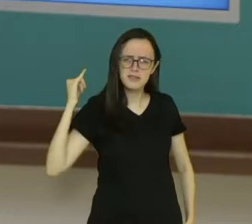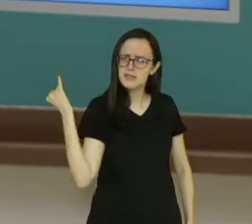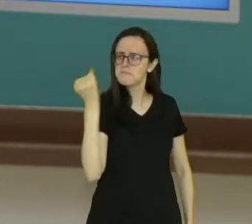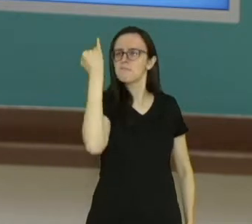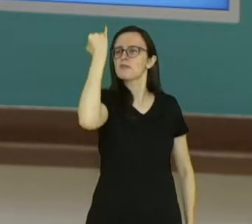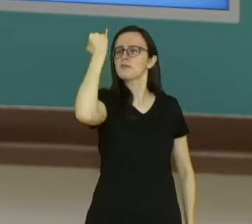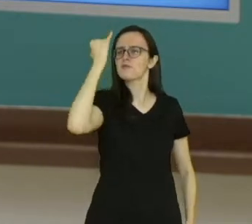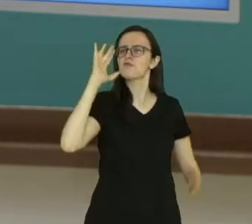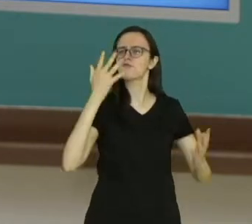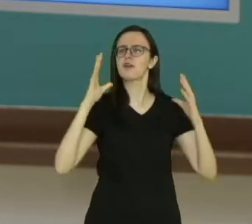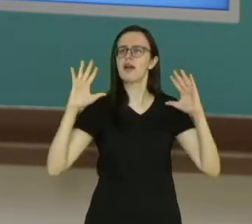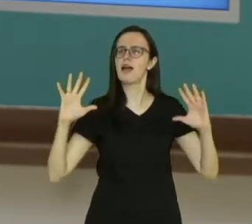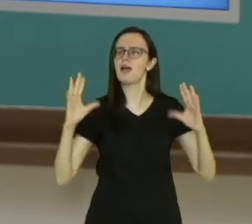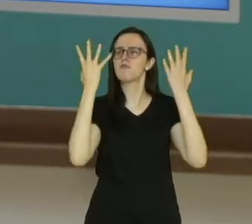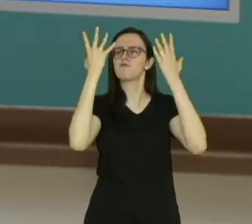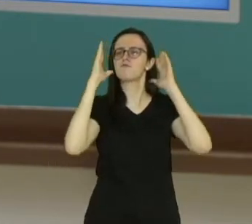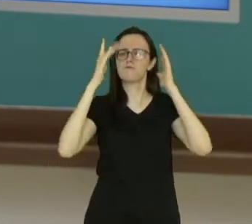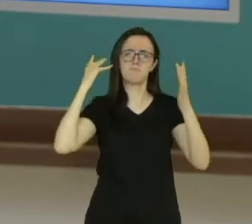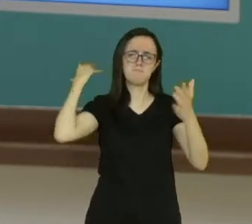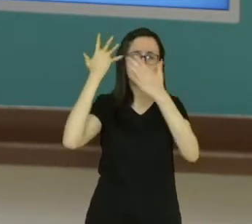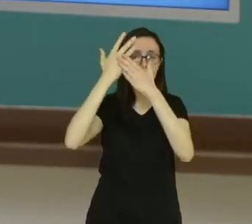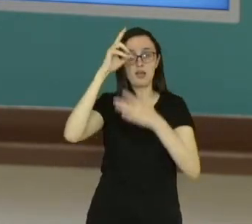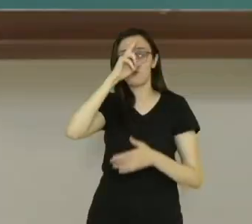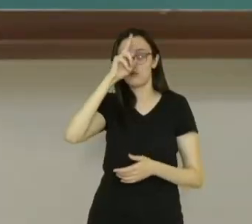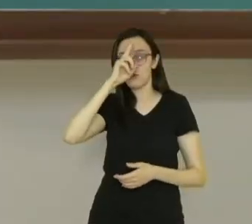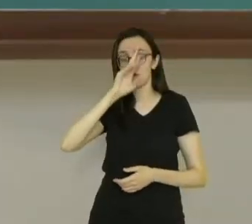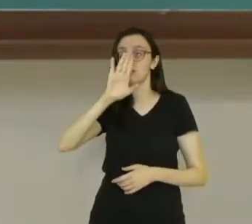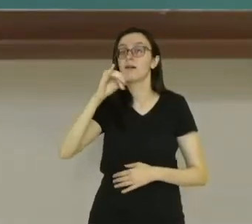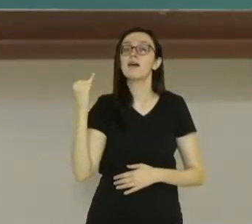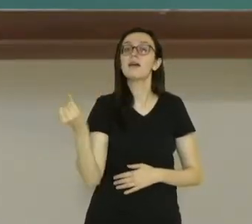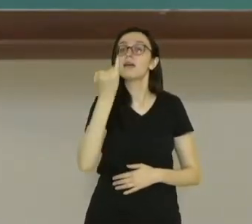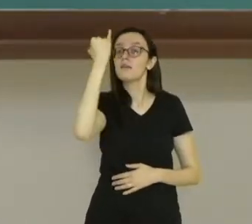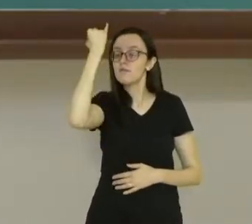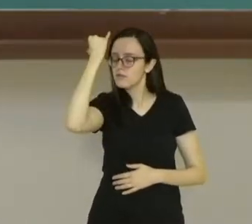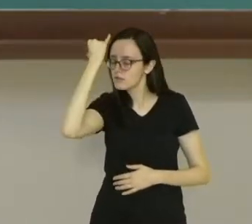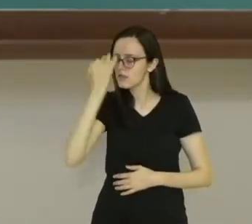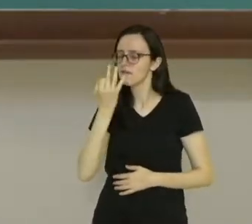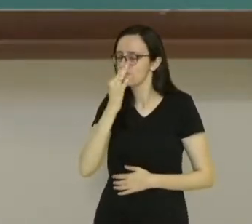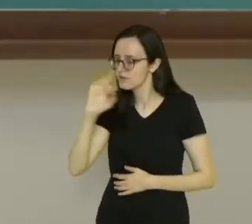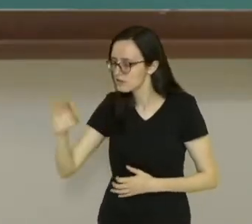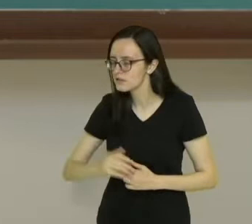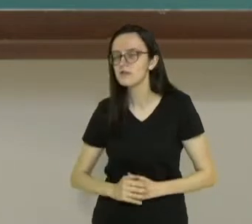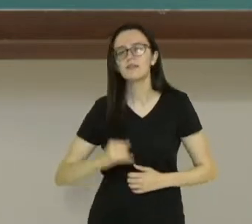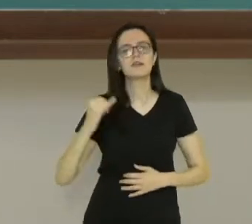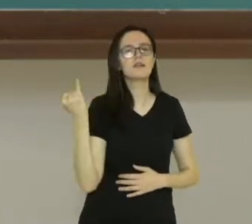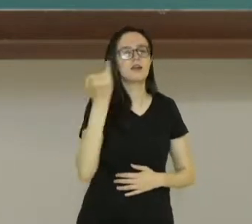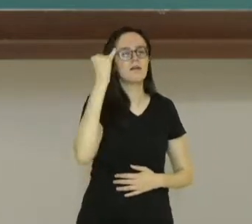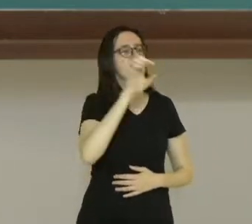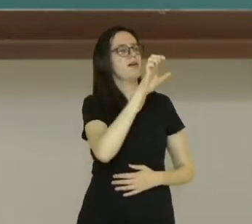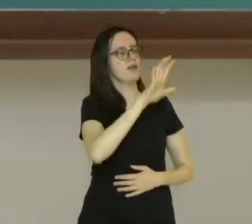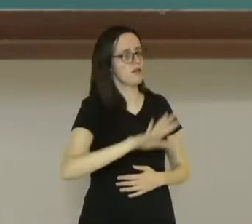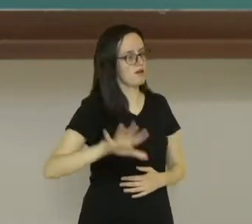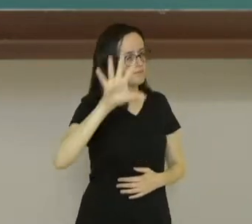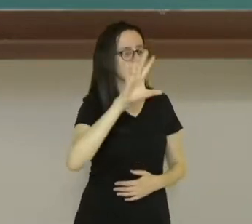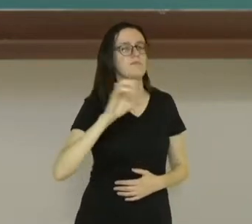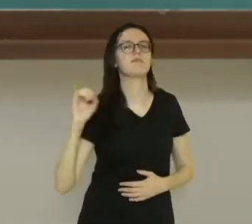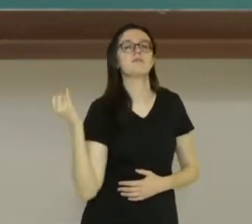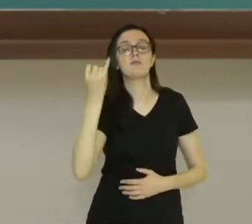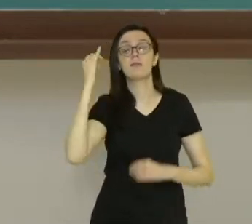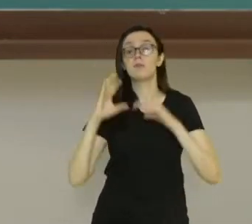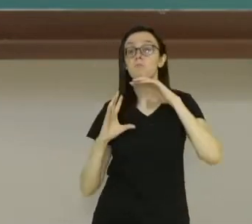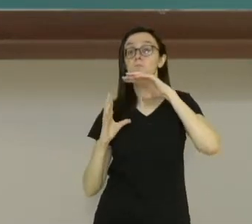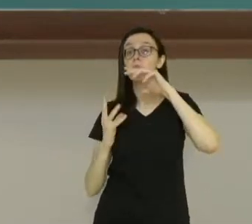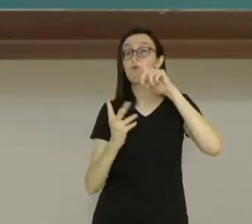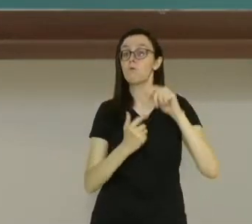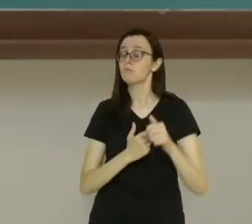que aconteceram na história. Importante para a França, importante para a Europa, importante para o mundo